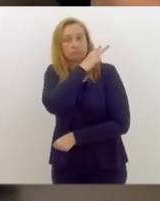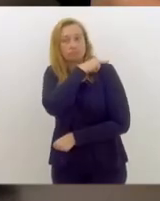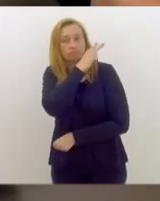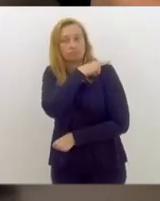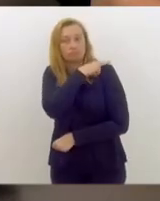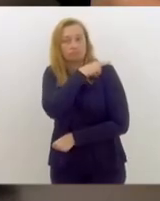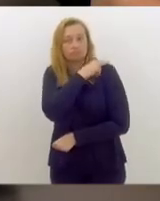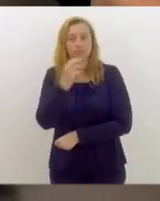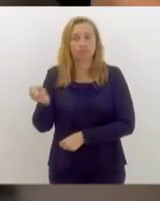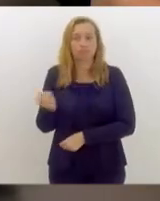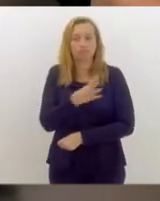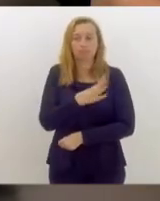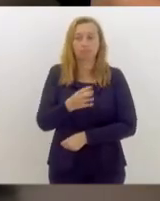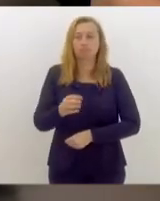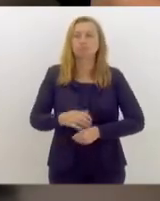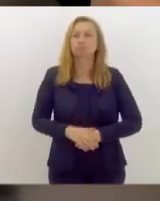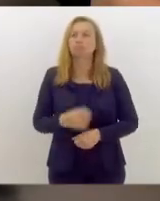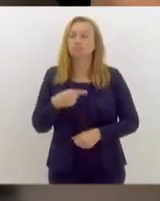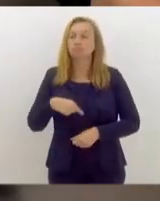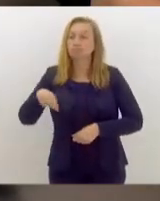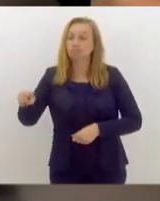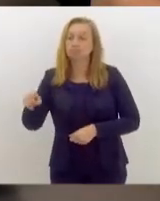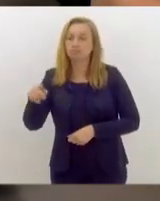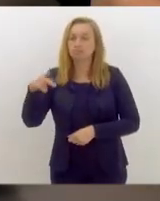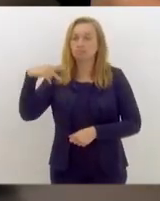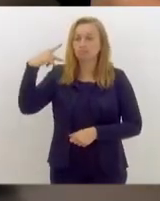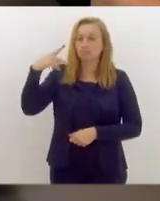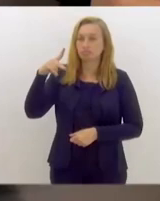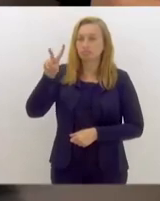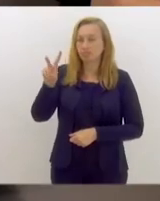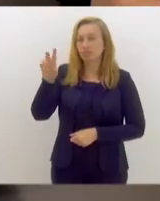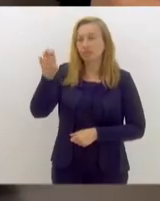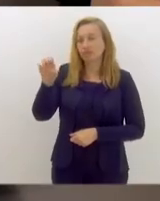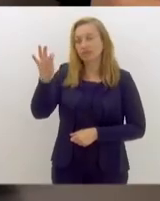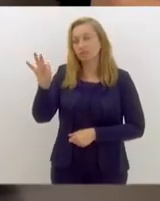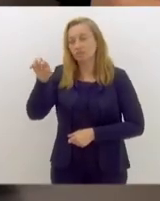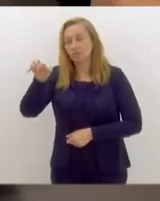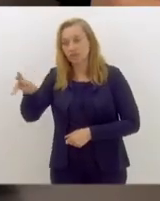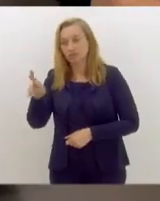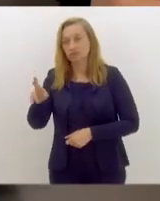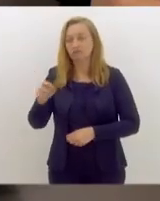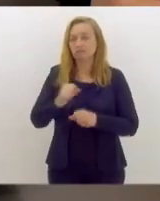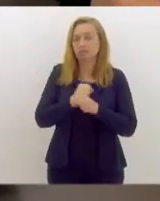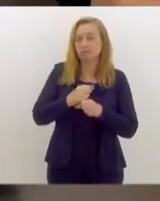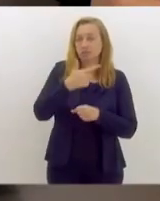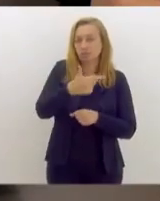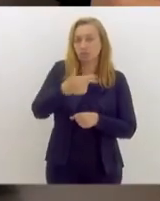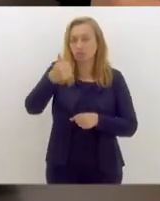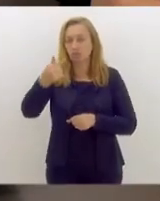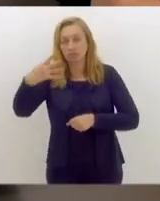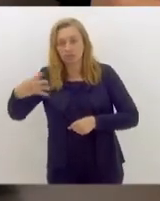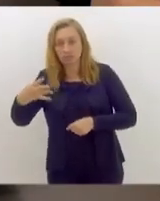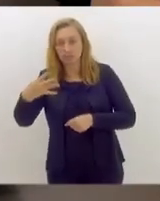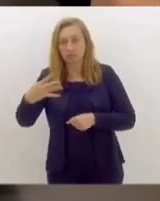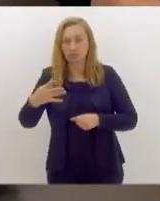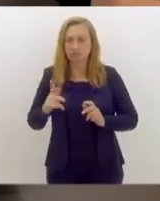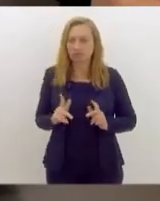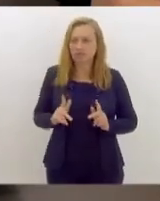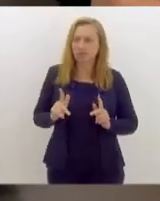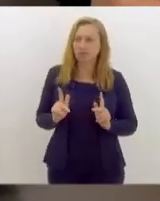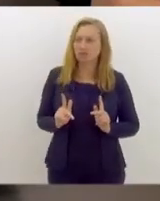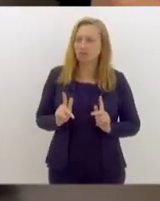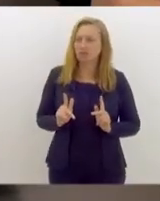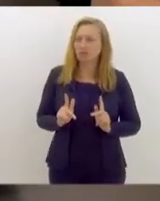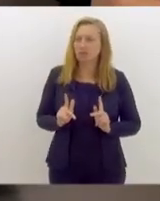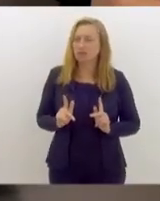médio. Quando ele for fazer o vestibular lá em 2024, ele vai estar na mesma condição que o